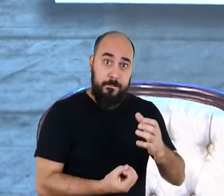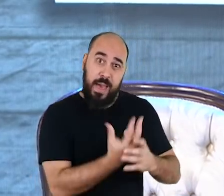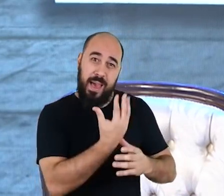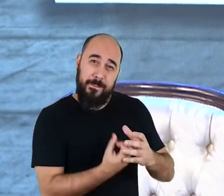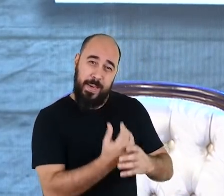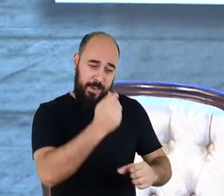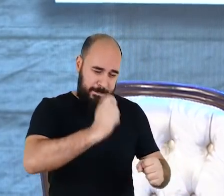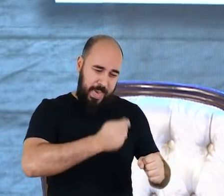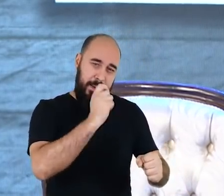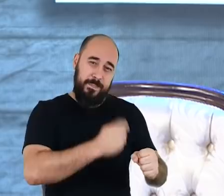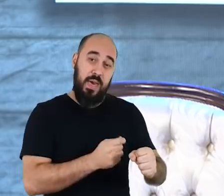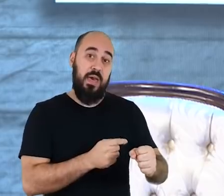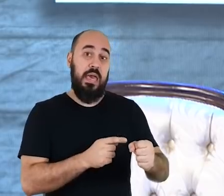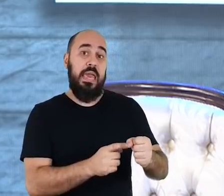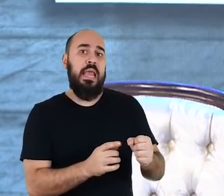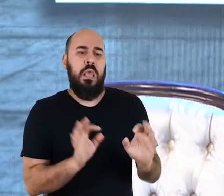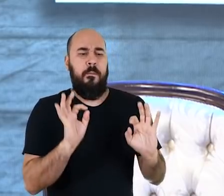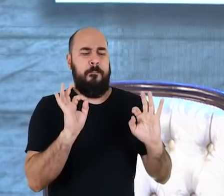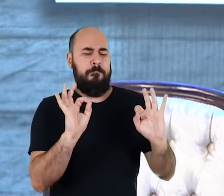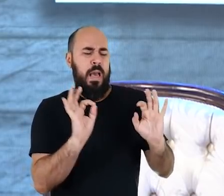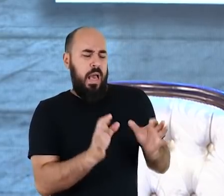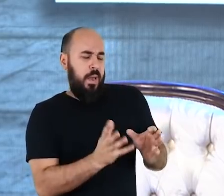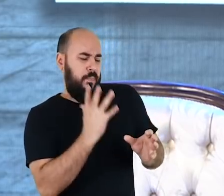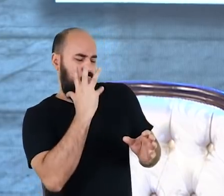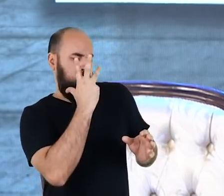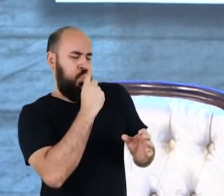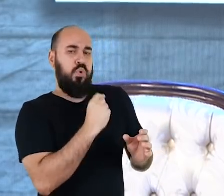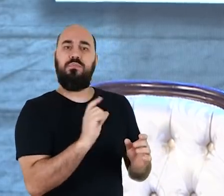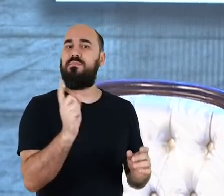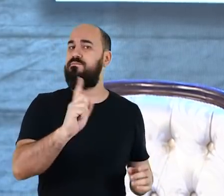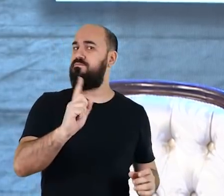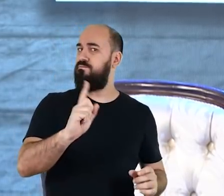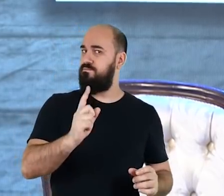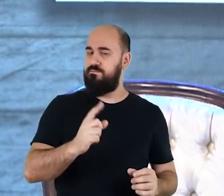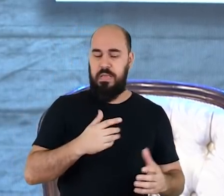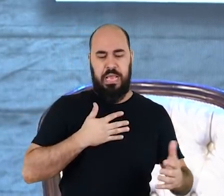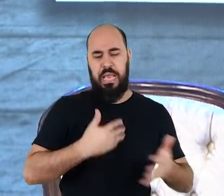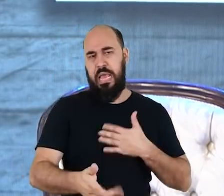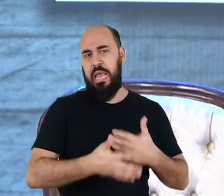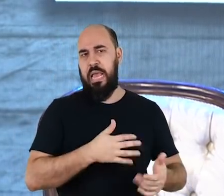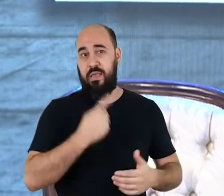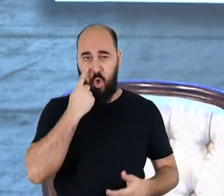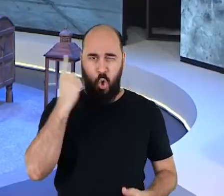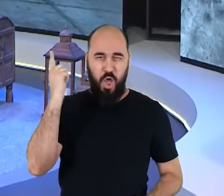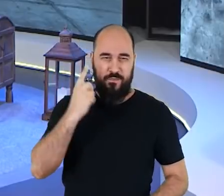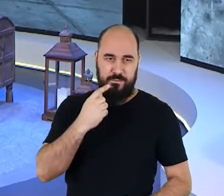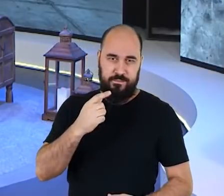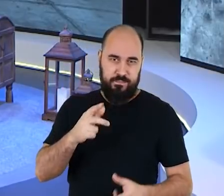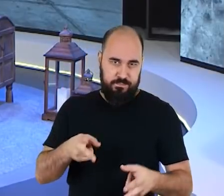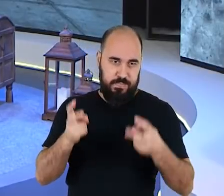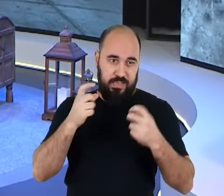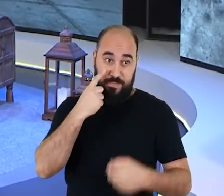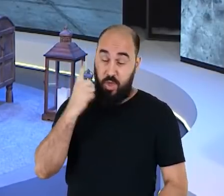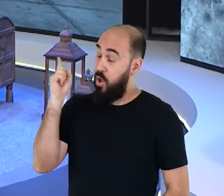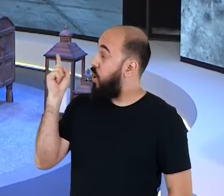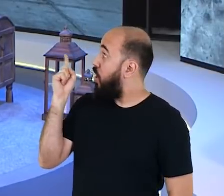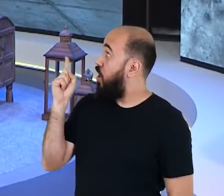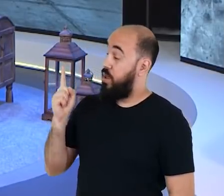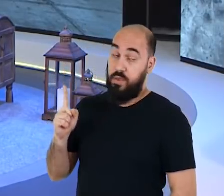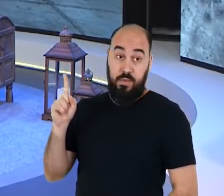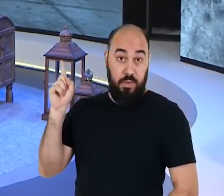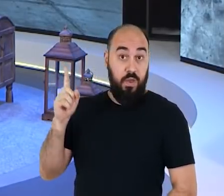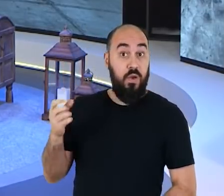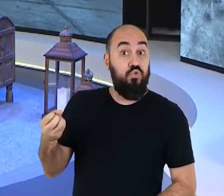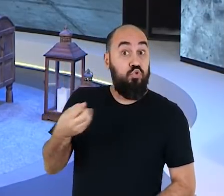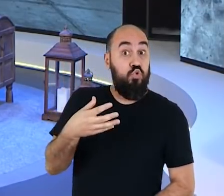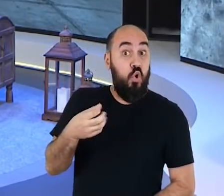perder todo o capricho que eles tinham nas primeiras moedas. Preste atenção mais uma vez aqui no telão, a moeda que eu mostrei